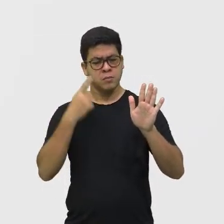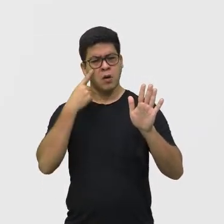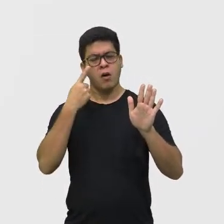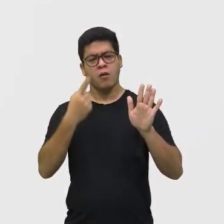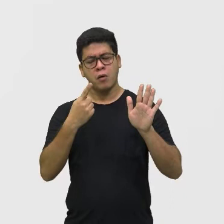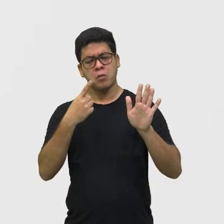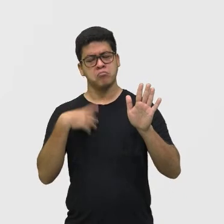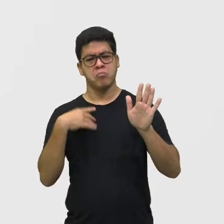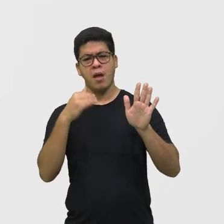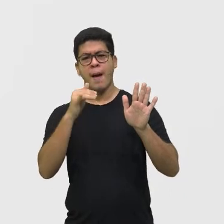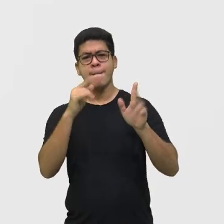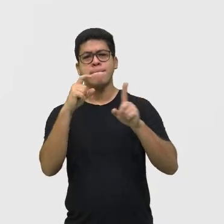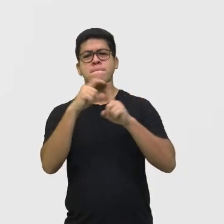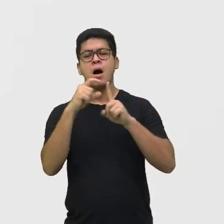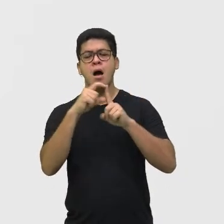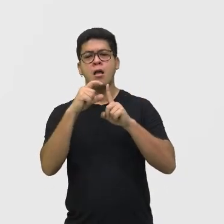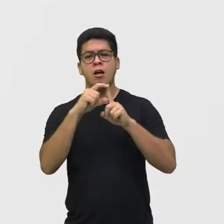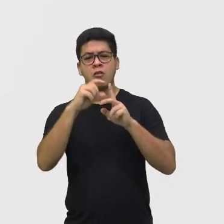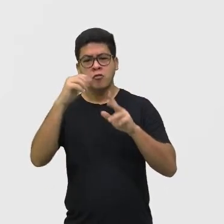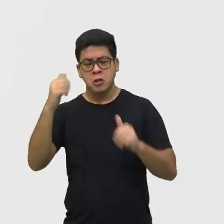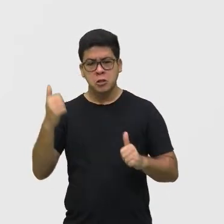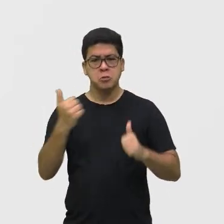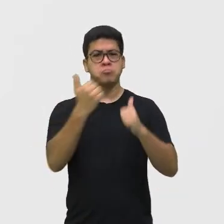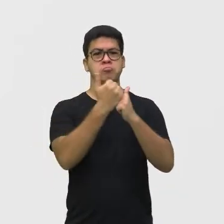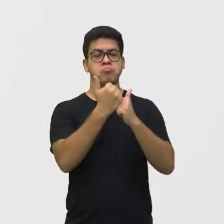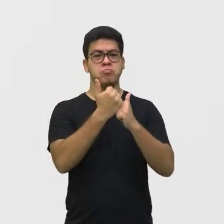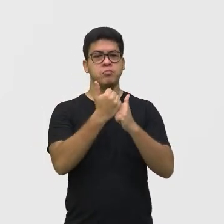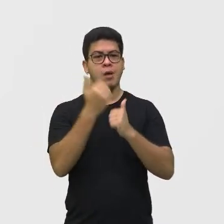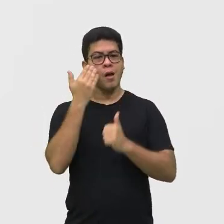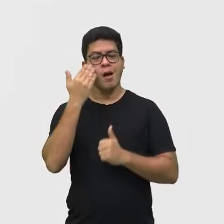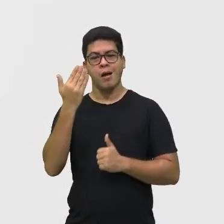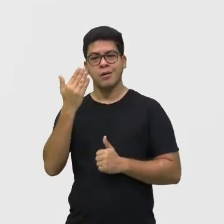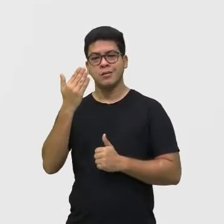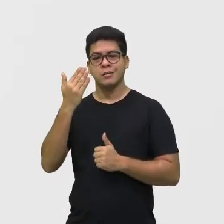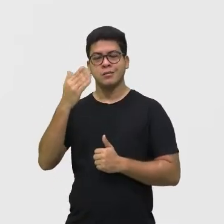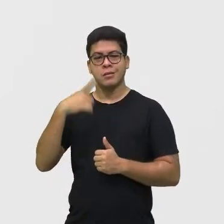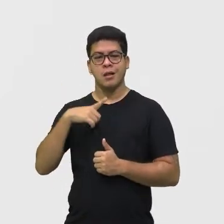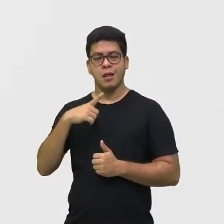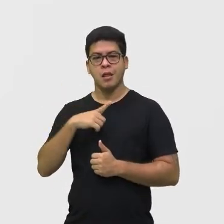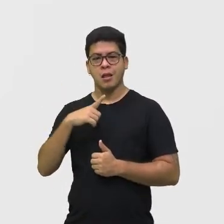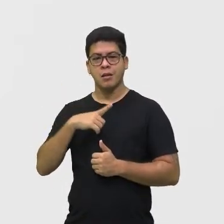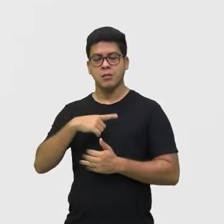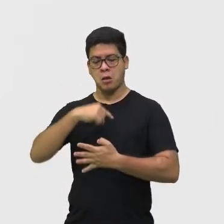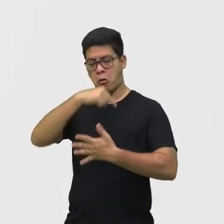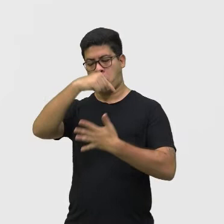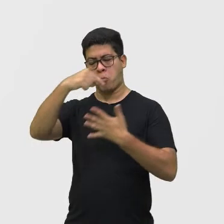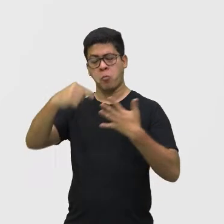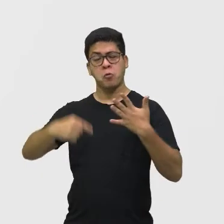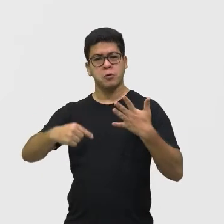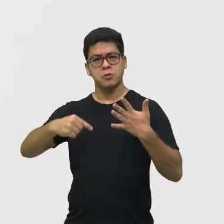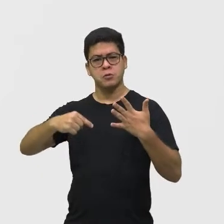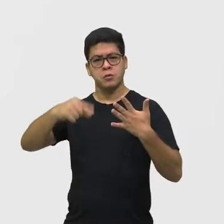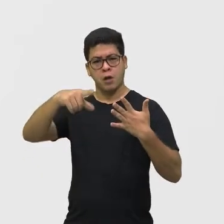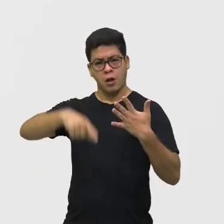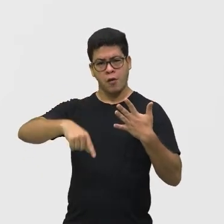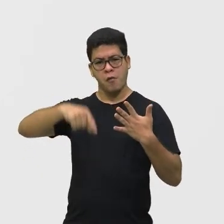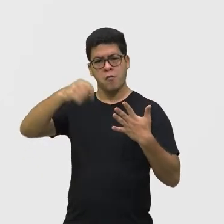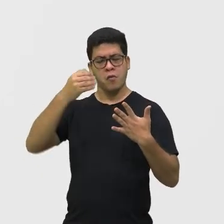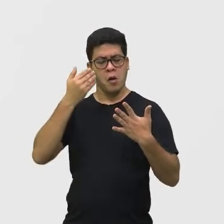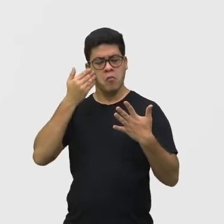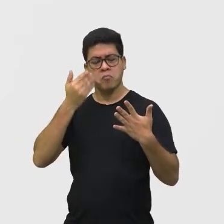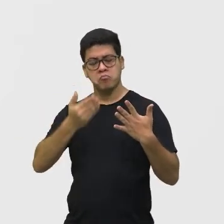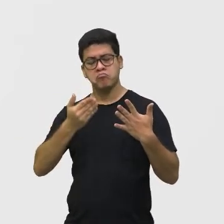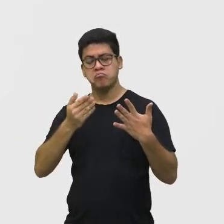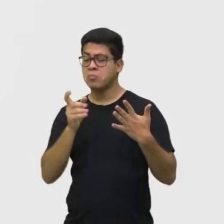frase, né? Utilizando uma das alternativas que está aqui, olha só, nós temos aí 5 alternativas onde tem as palavras